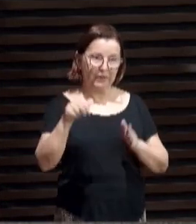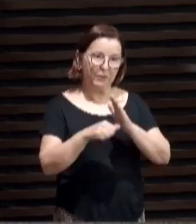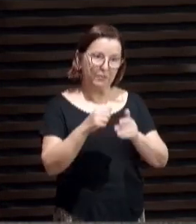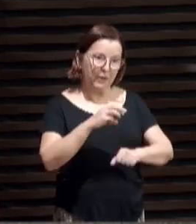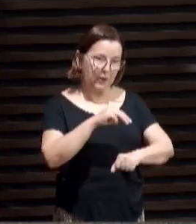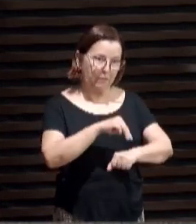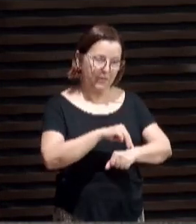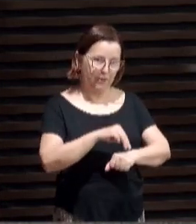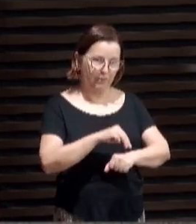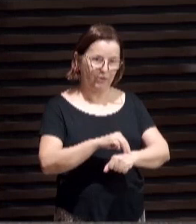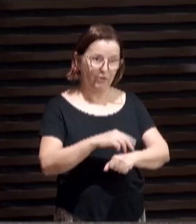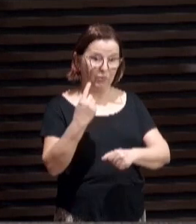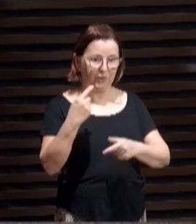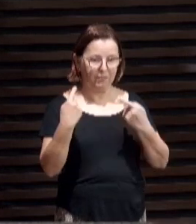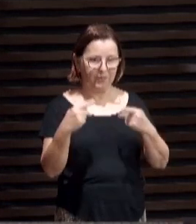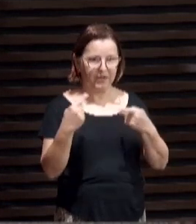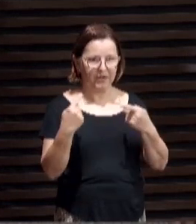são ortodoxos.